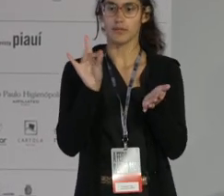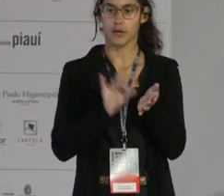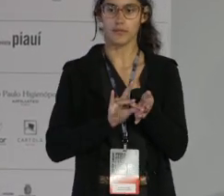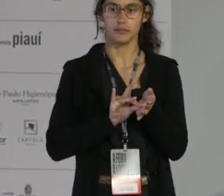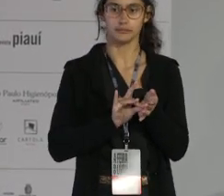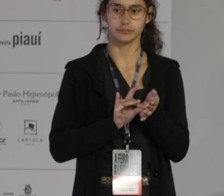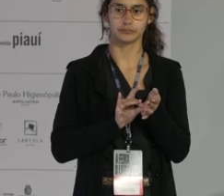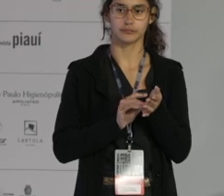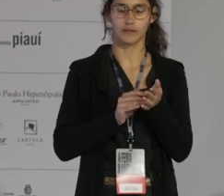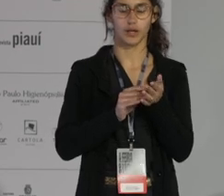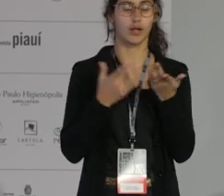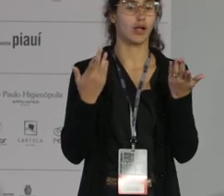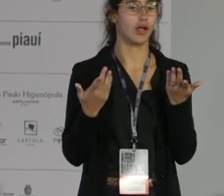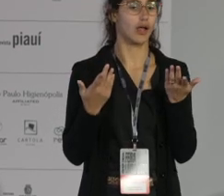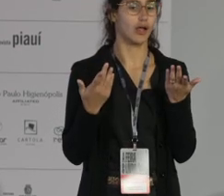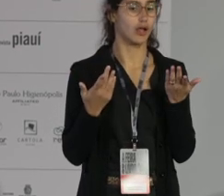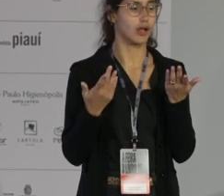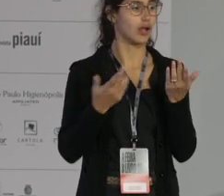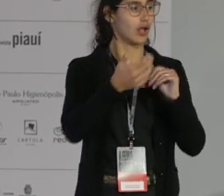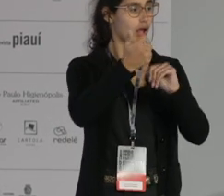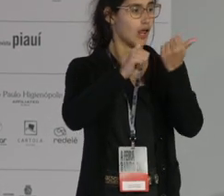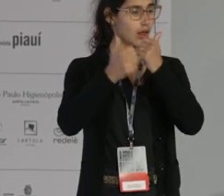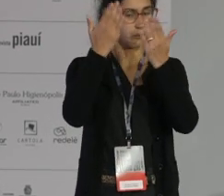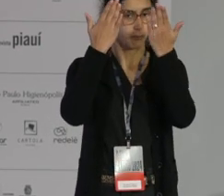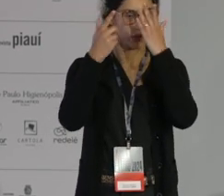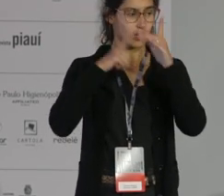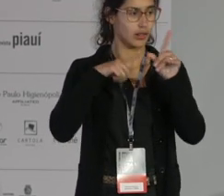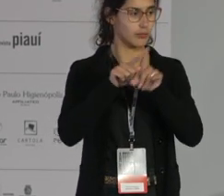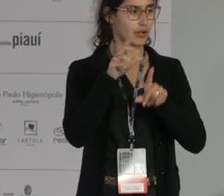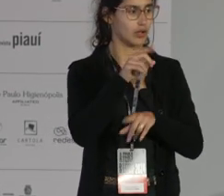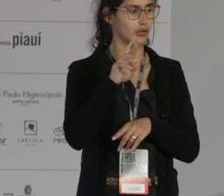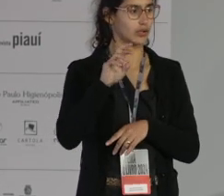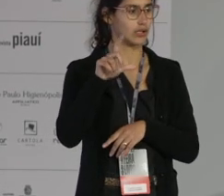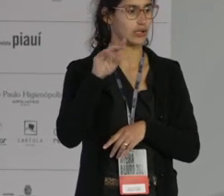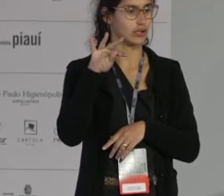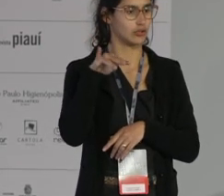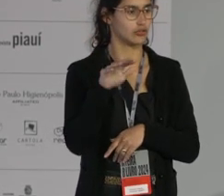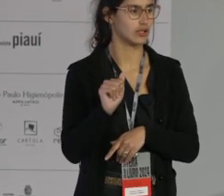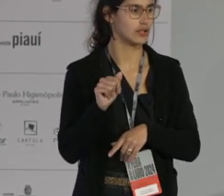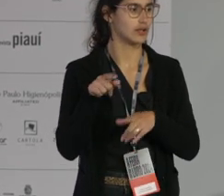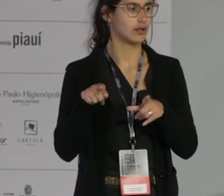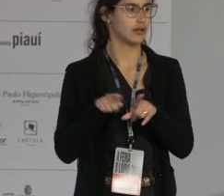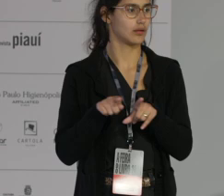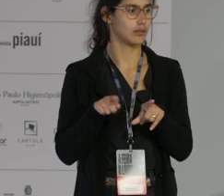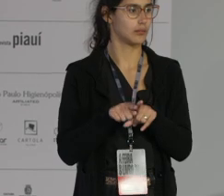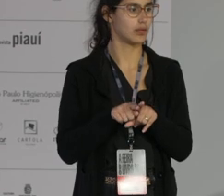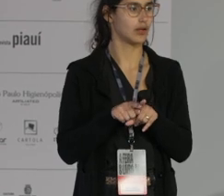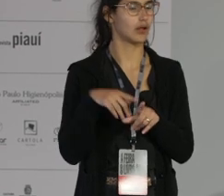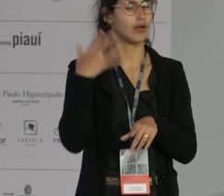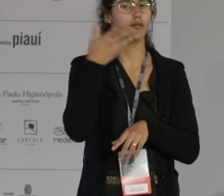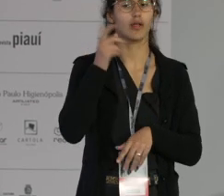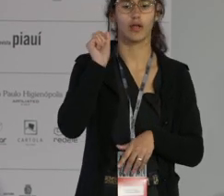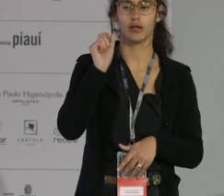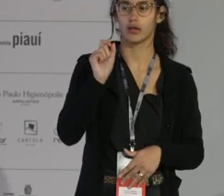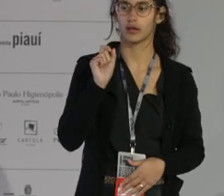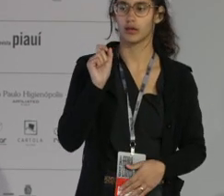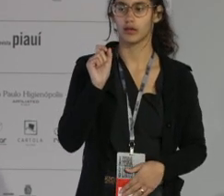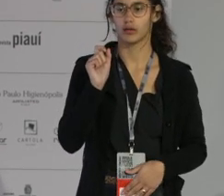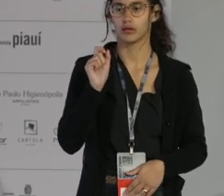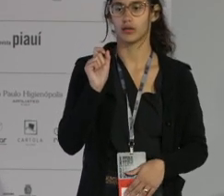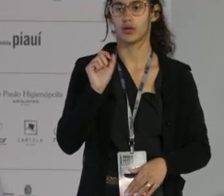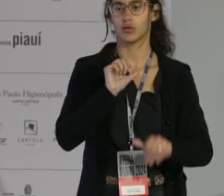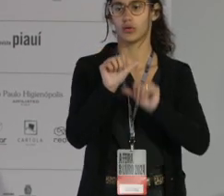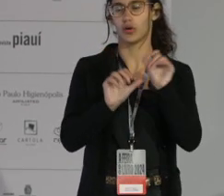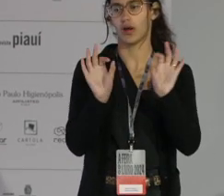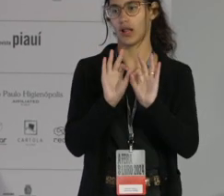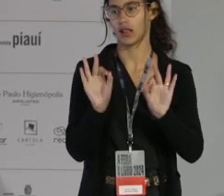a terapia, a analista, que é a doutora Letícia, diz que não muda